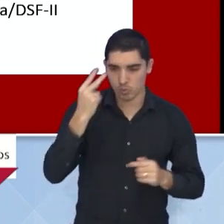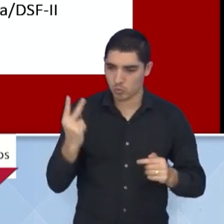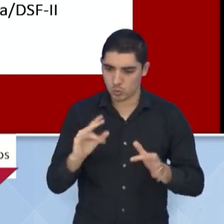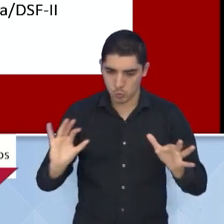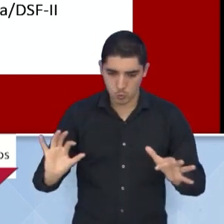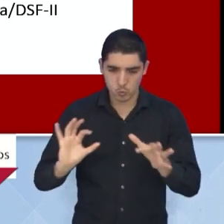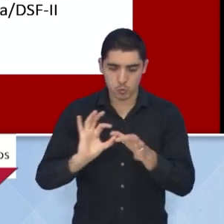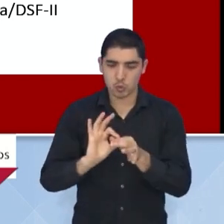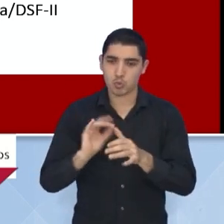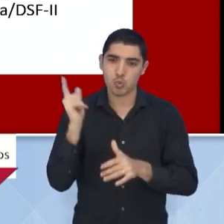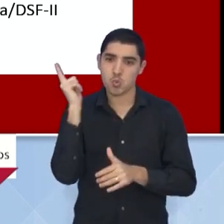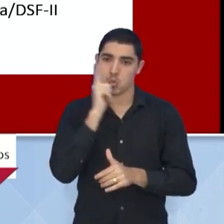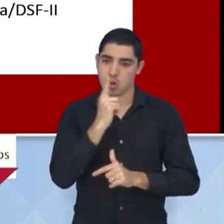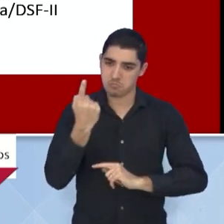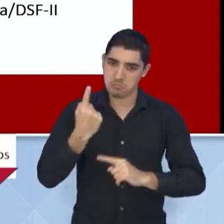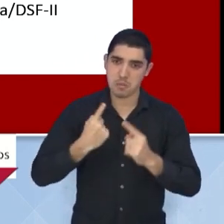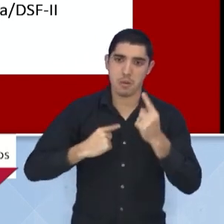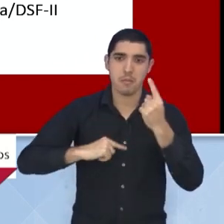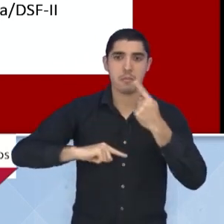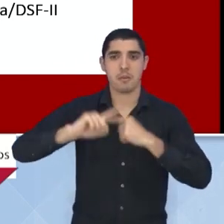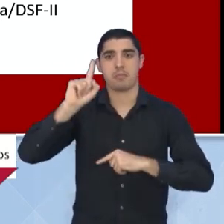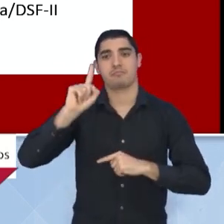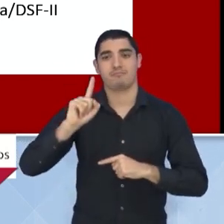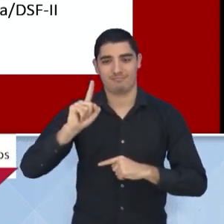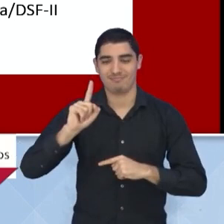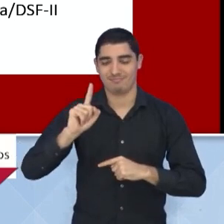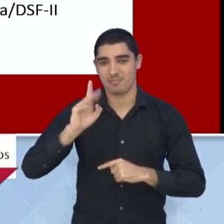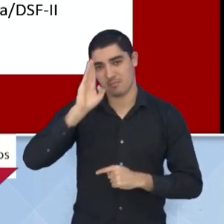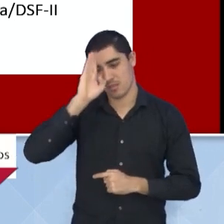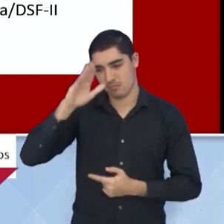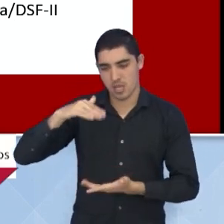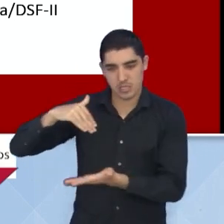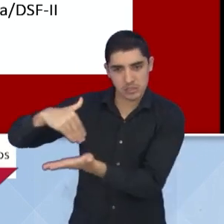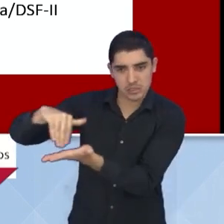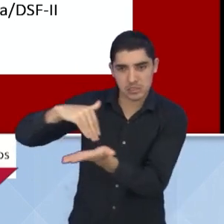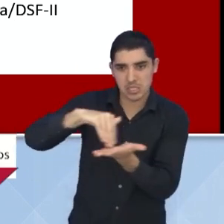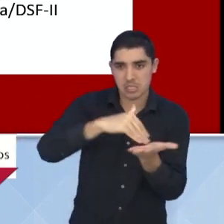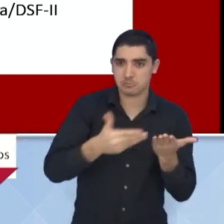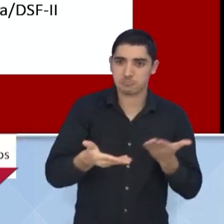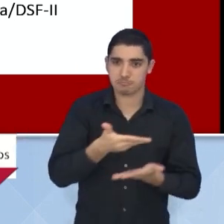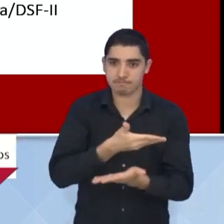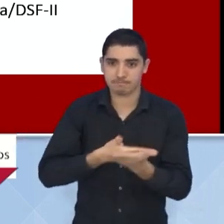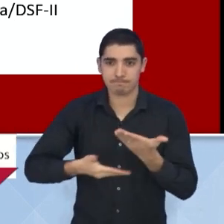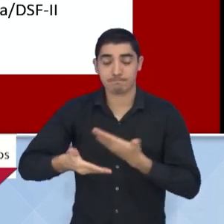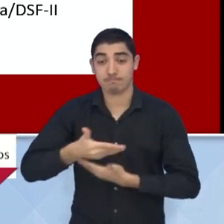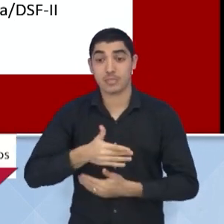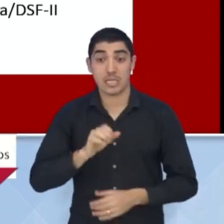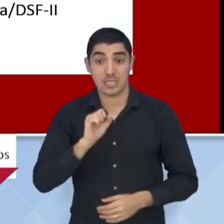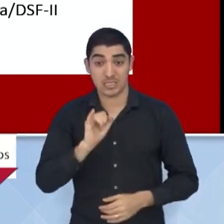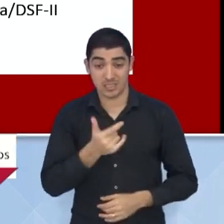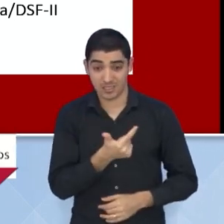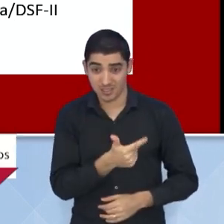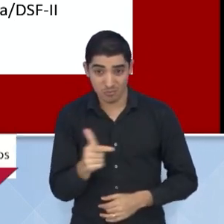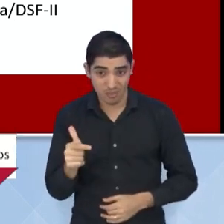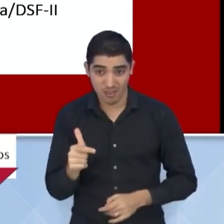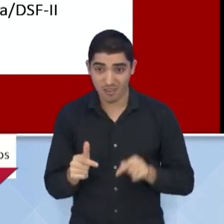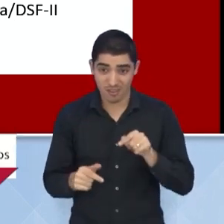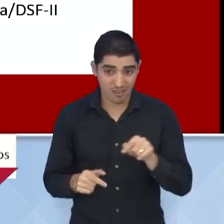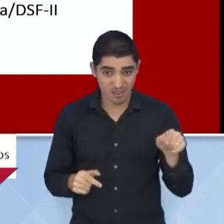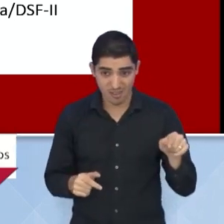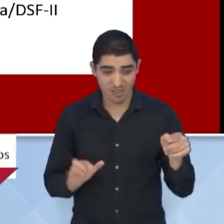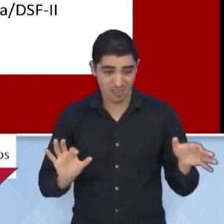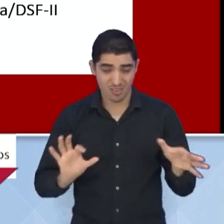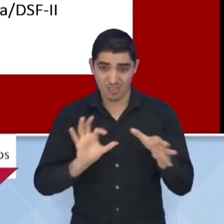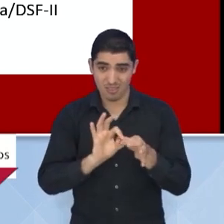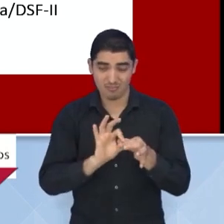se converse entre si entre seus departamentos e sua secretarias sem isso não é possível Air atingir